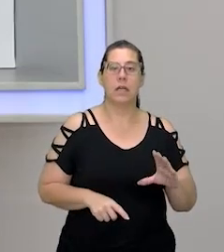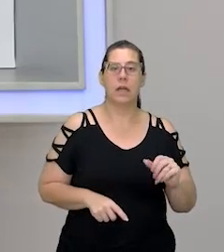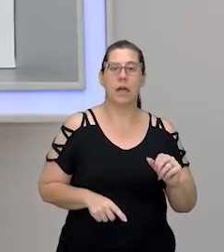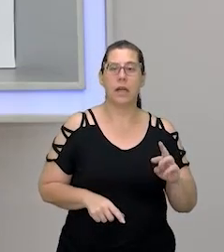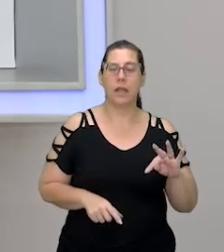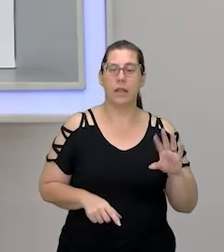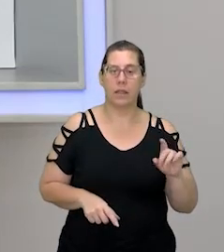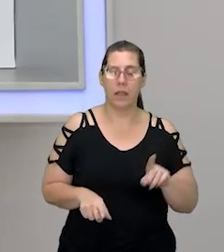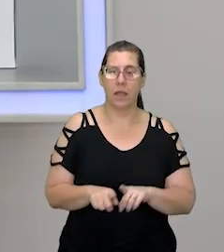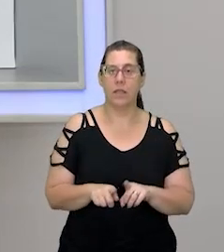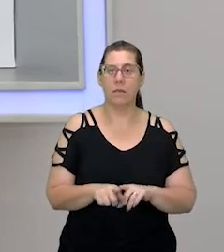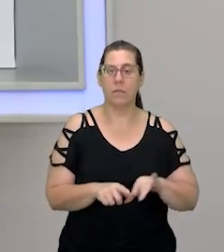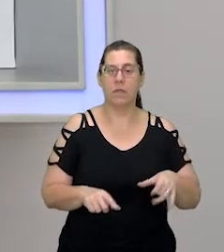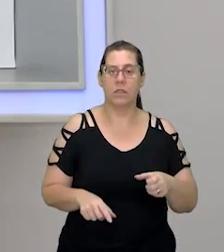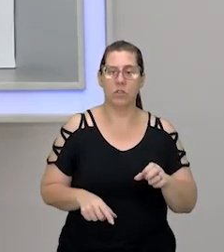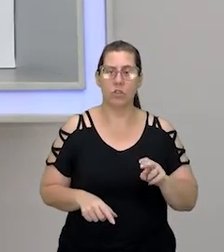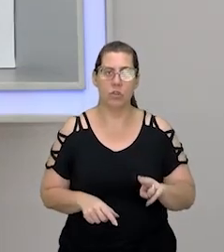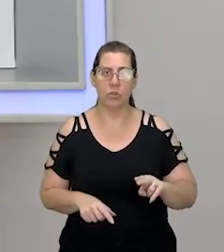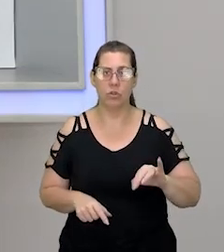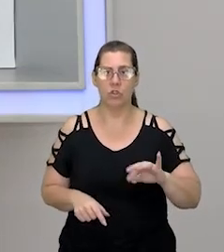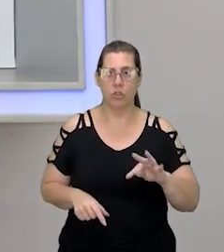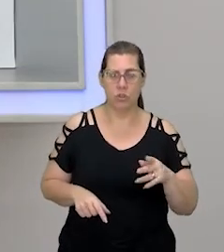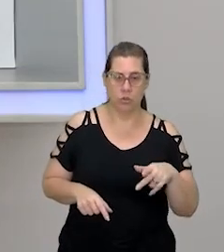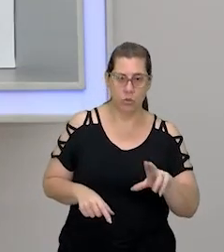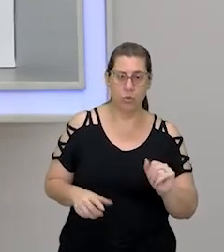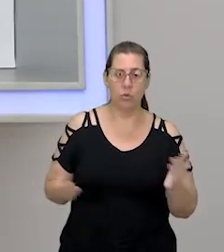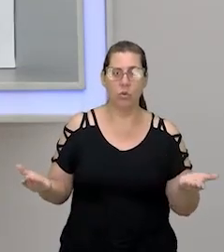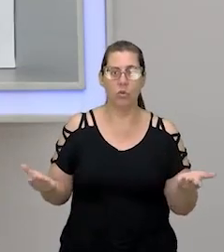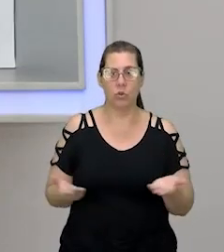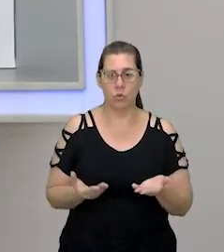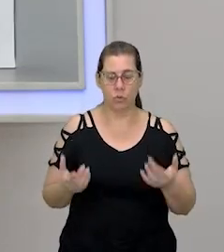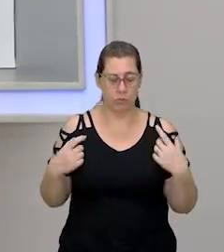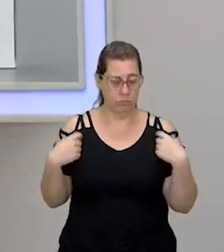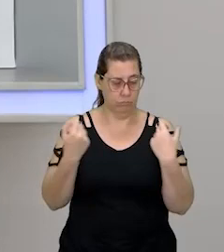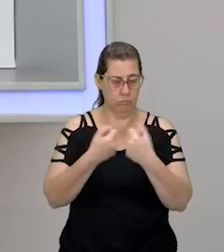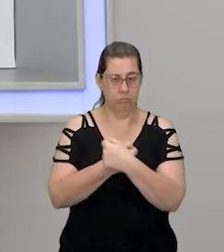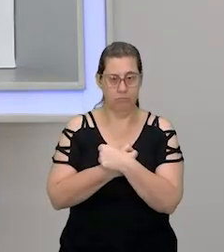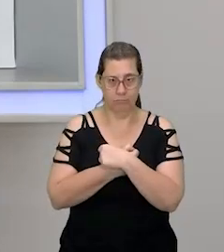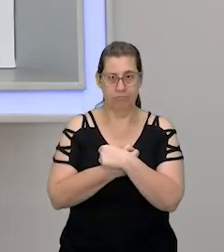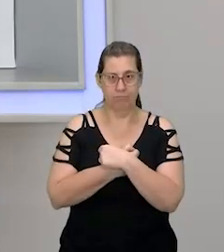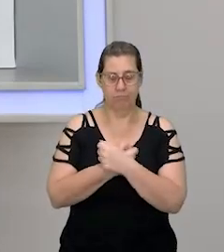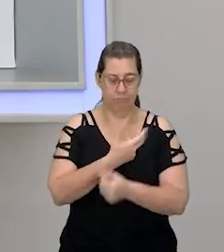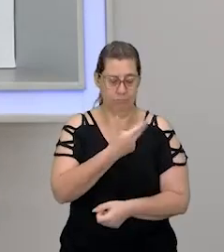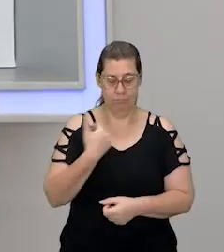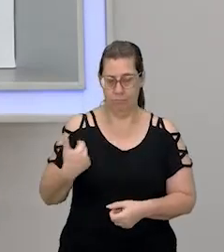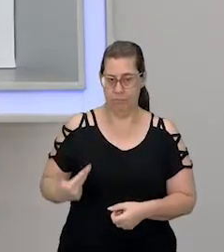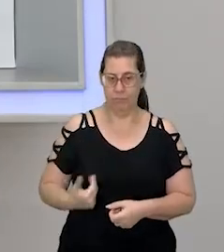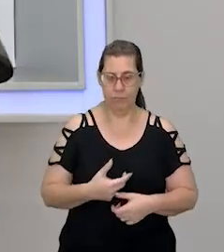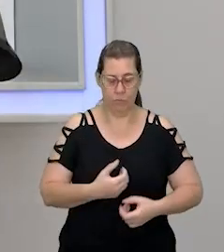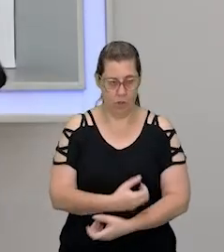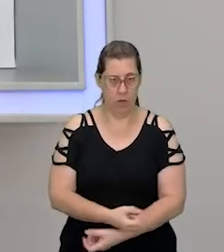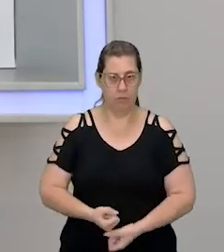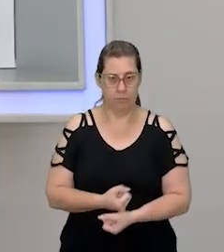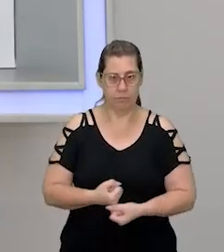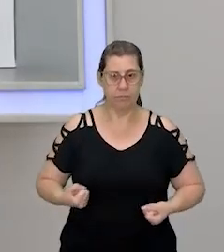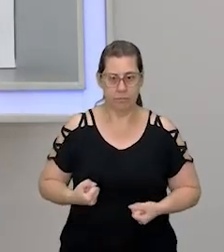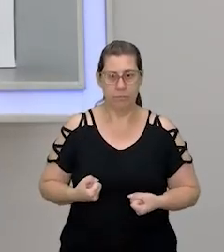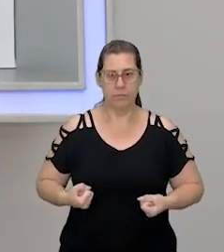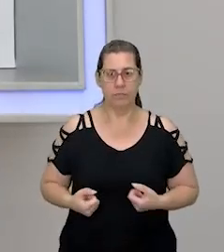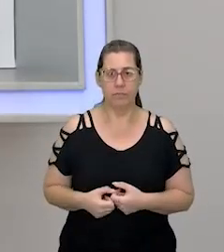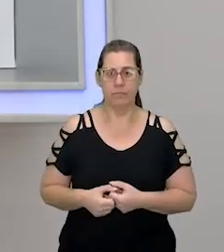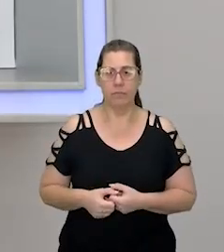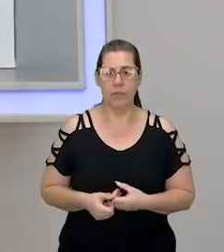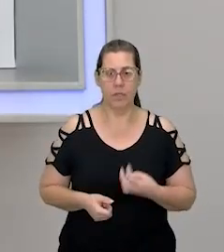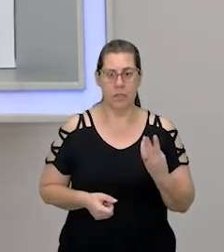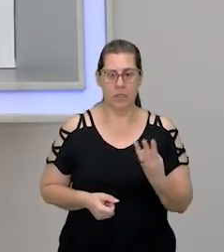Morganti Jiu-Jitsu, sou terceiro dan. Hoje eu estou com kimono camuflado, faixa preta, três risquinhos